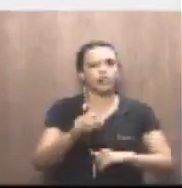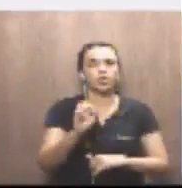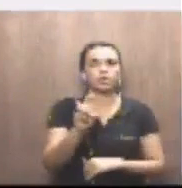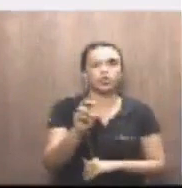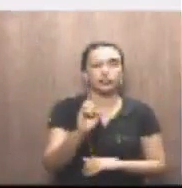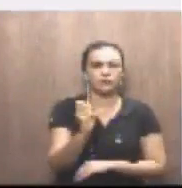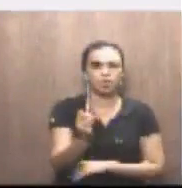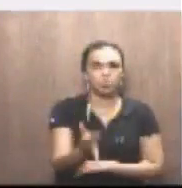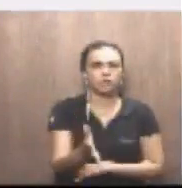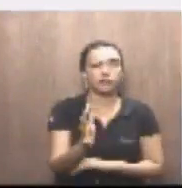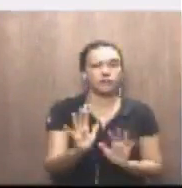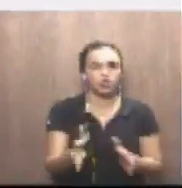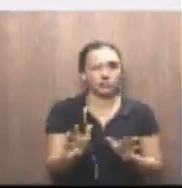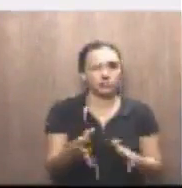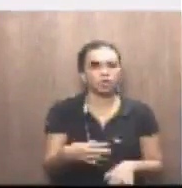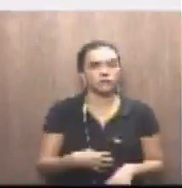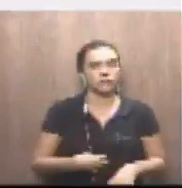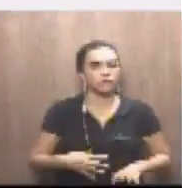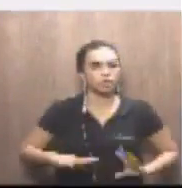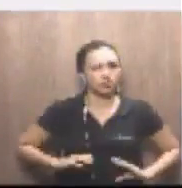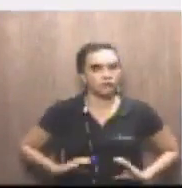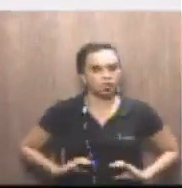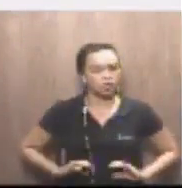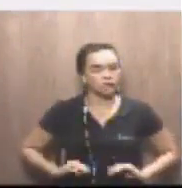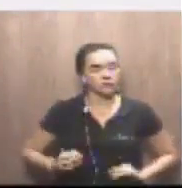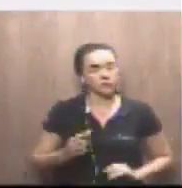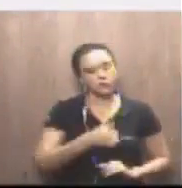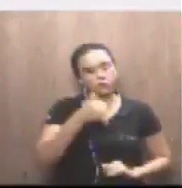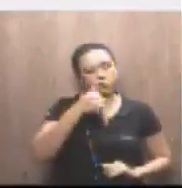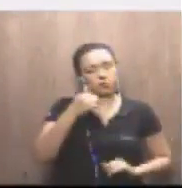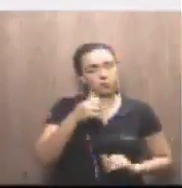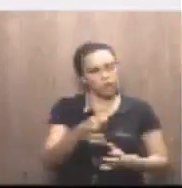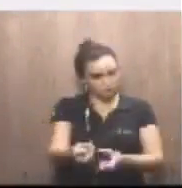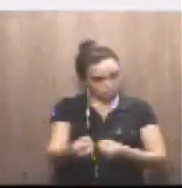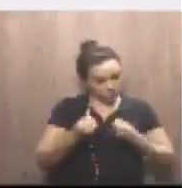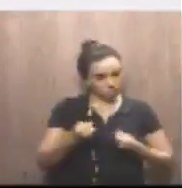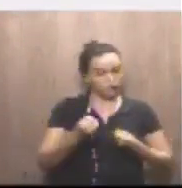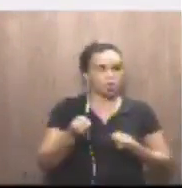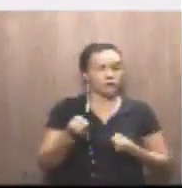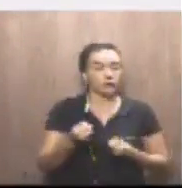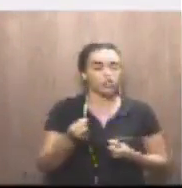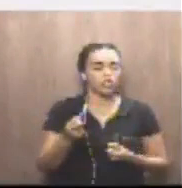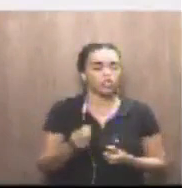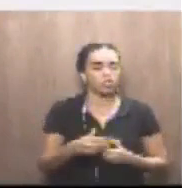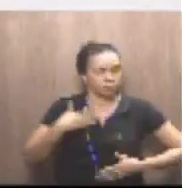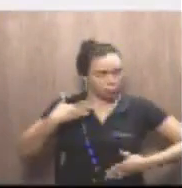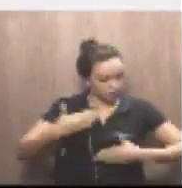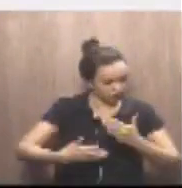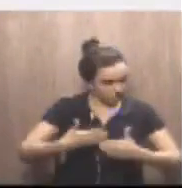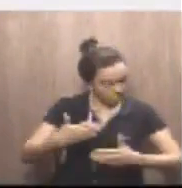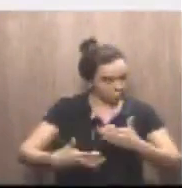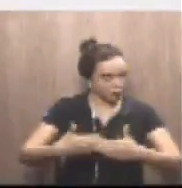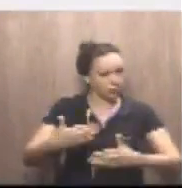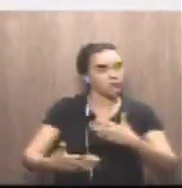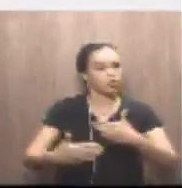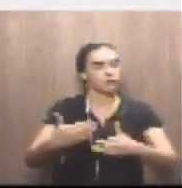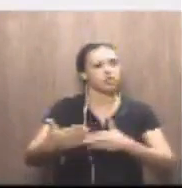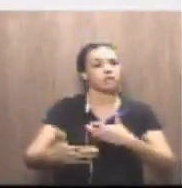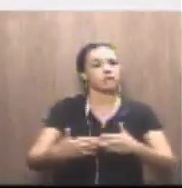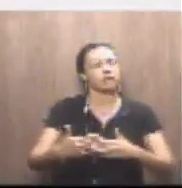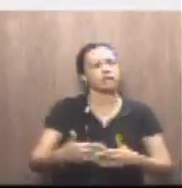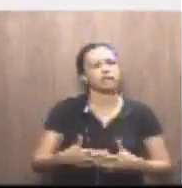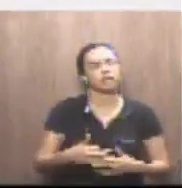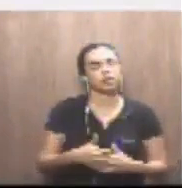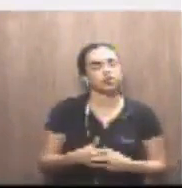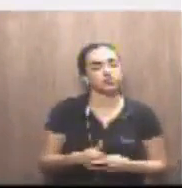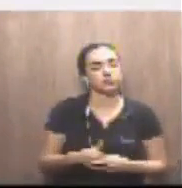manhã, ela já teve aquela contração e o primeiro puxo. E ali foi indo no puxo, ausculta intermitente,